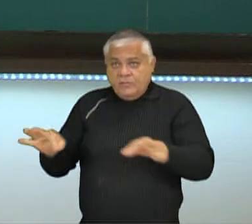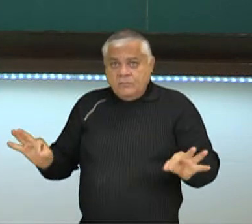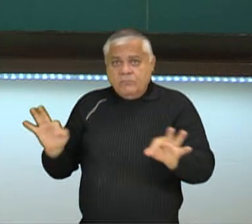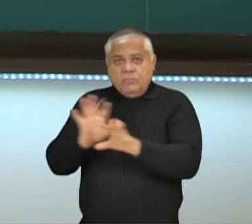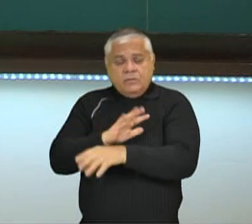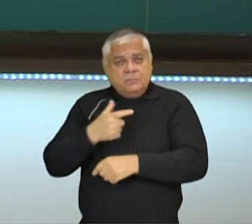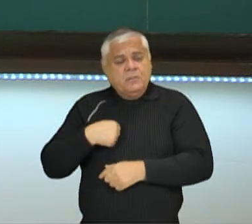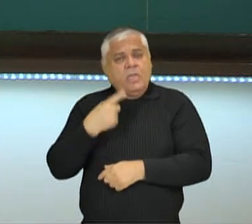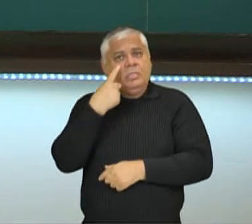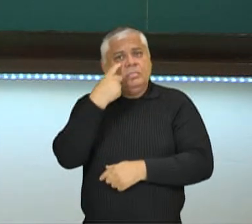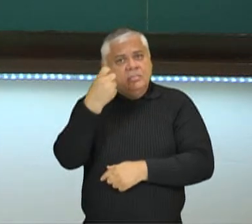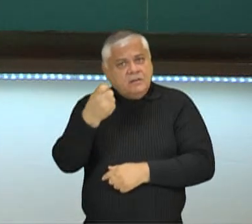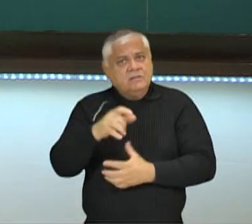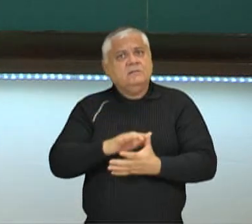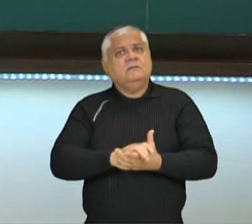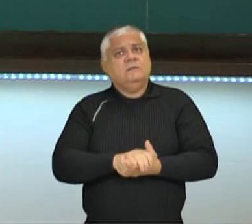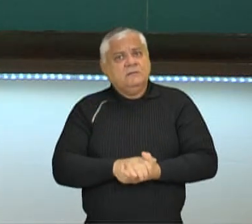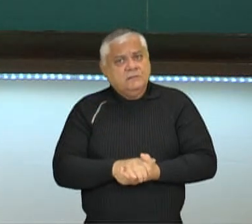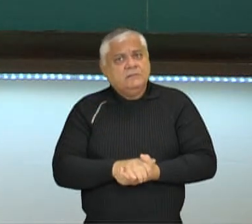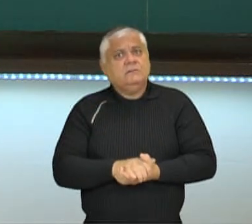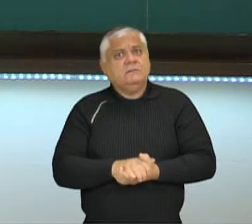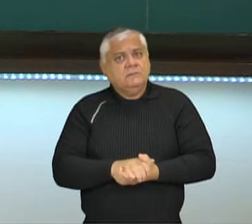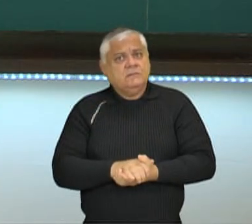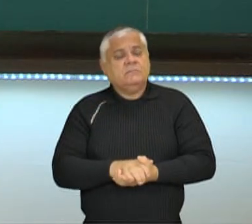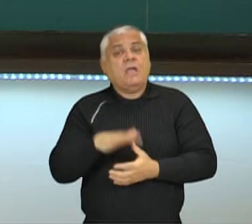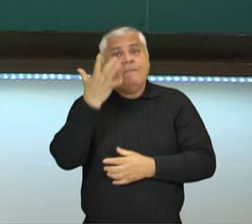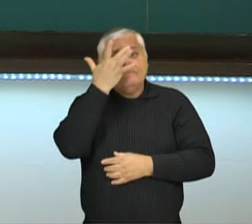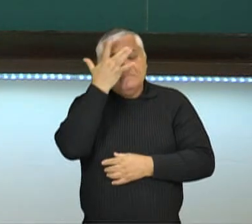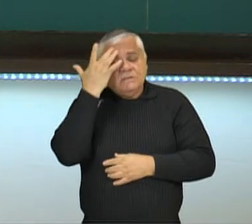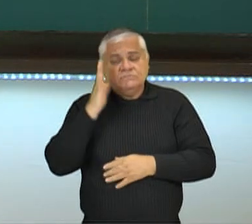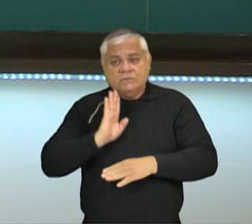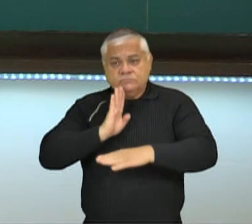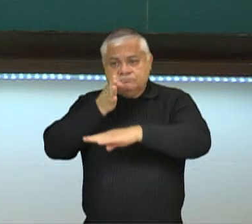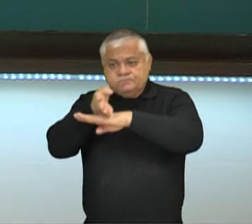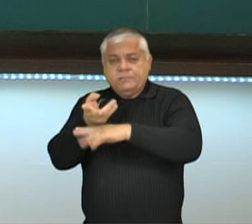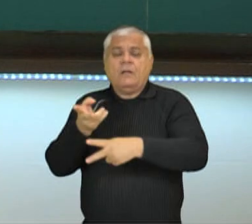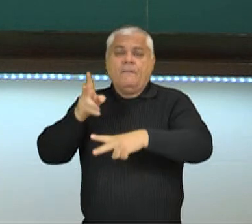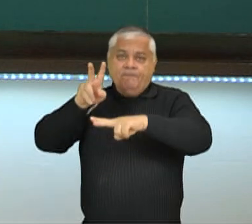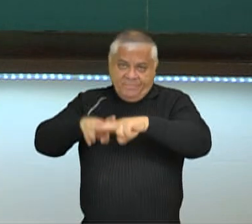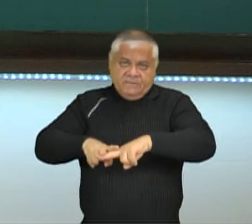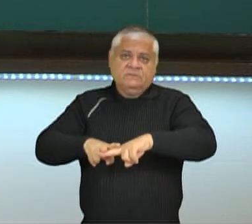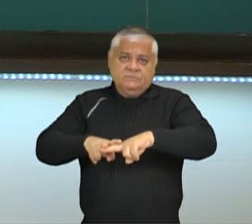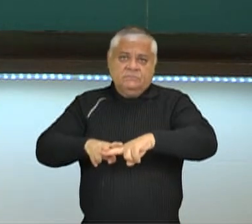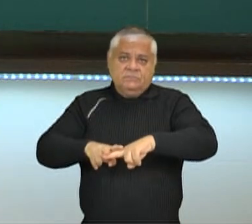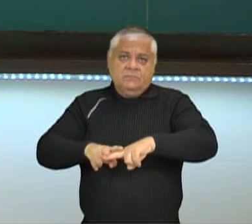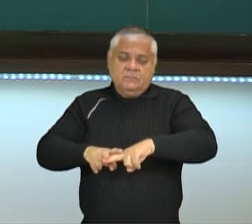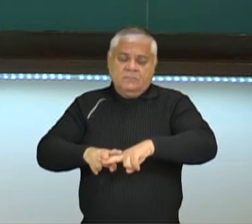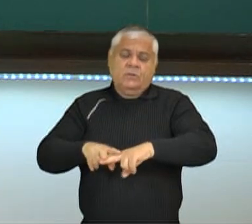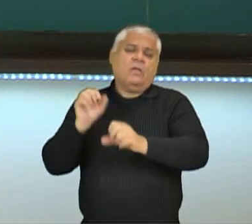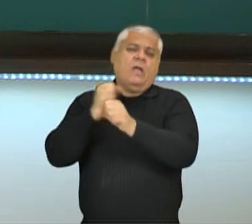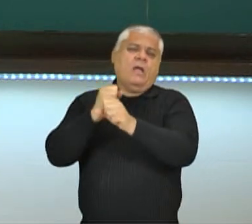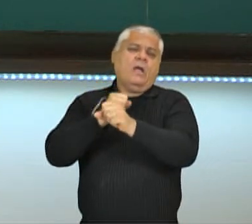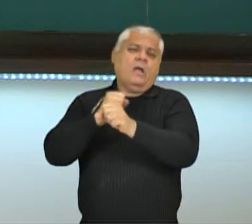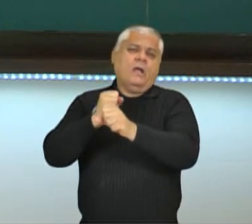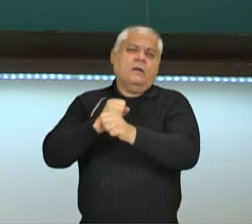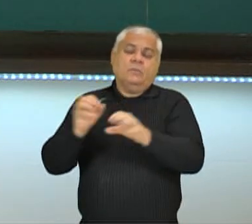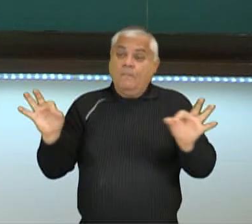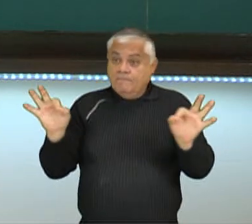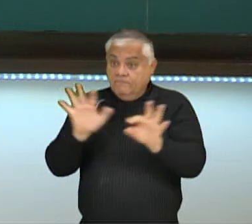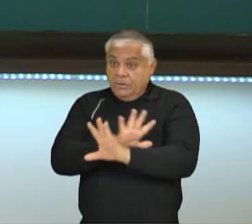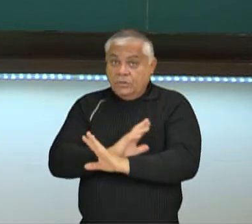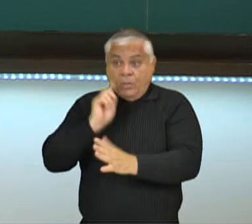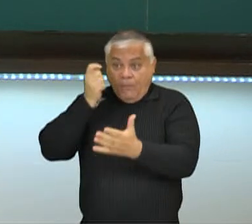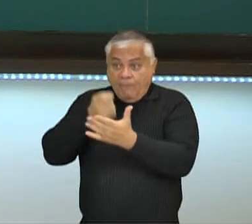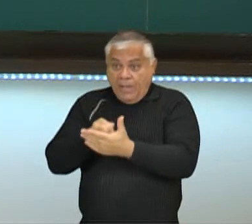super interessante essa ideia porque a gente sabe, né, gente? Uma vez que a pessoa foi presa e ela pagou a sua dívida, beleza, então com a sociedade a dívida está